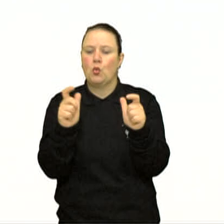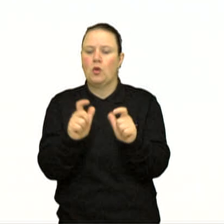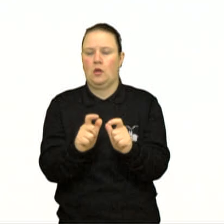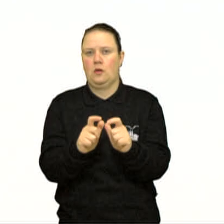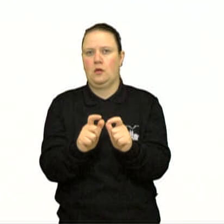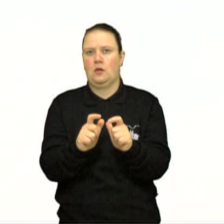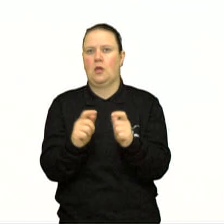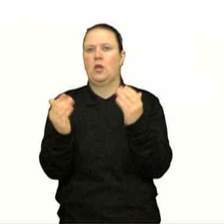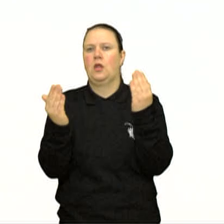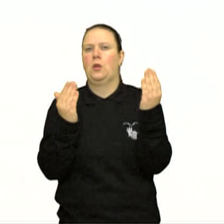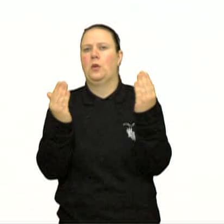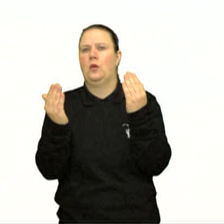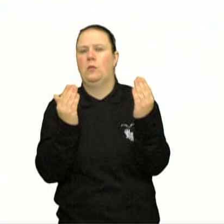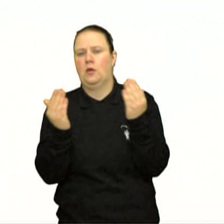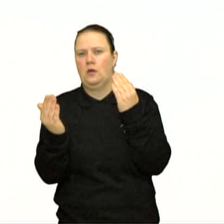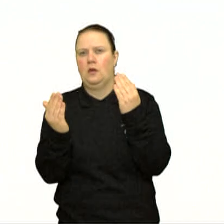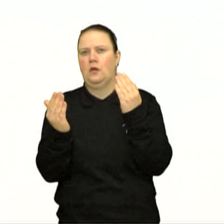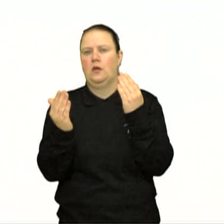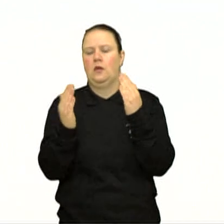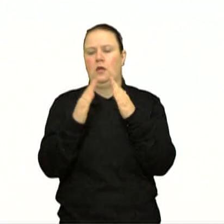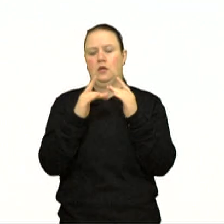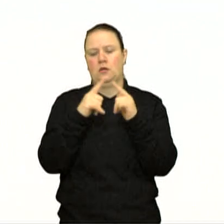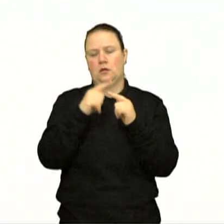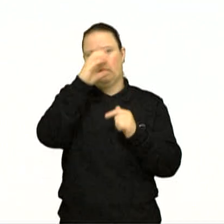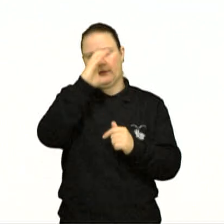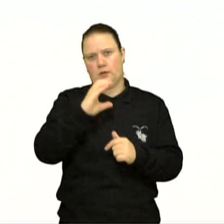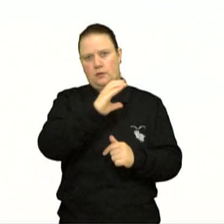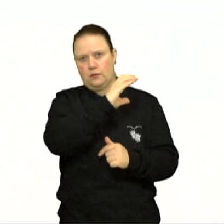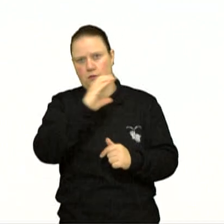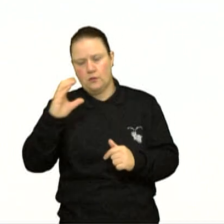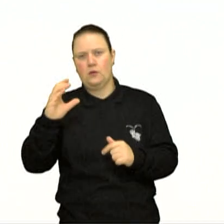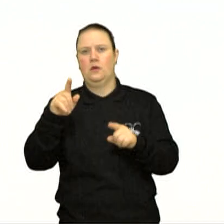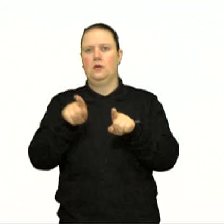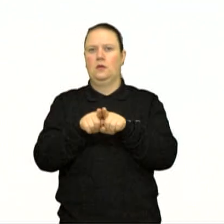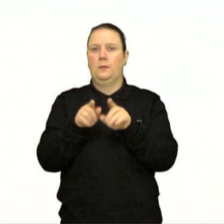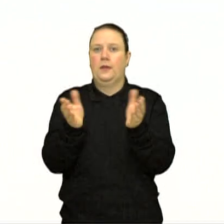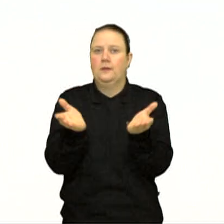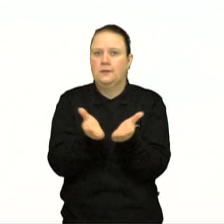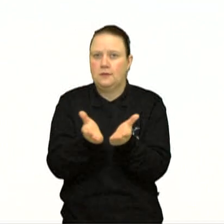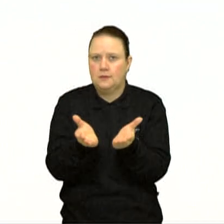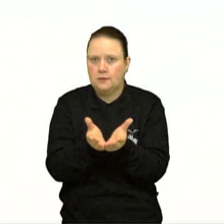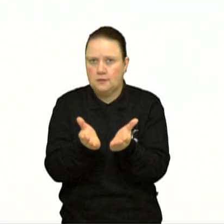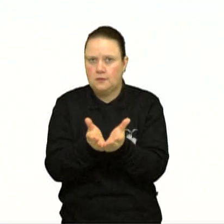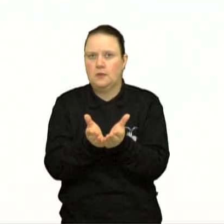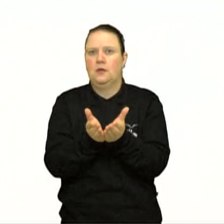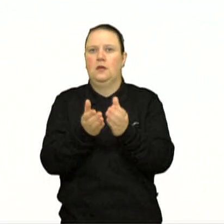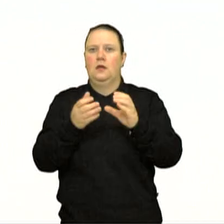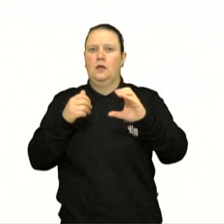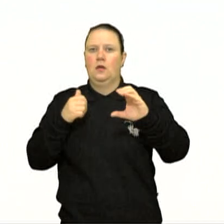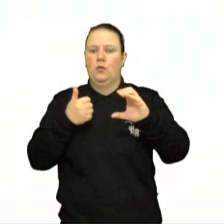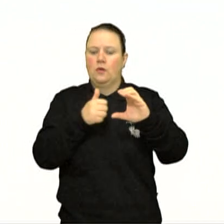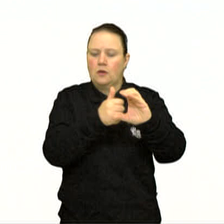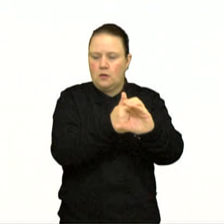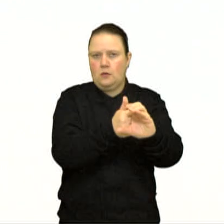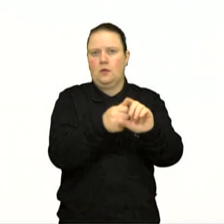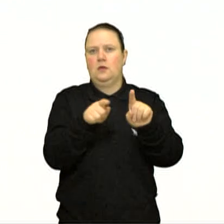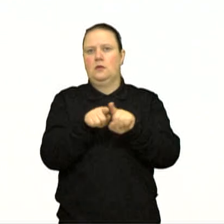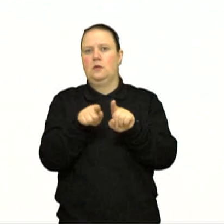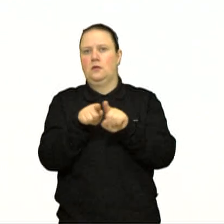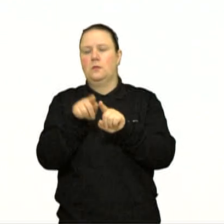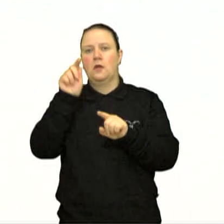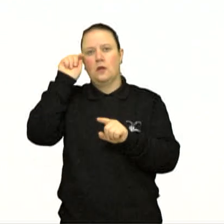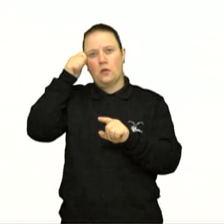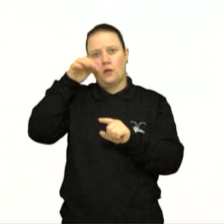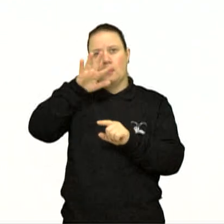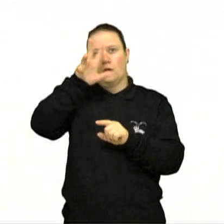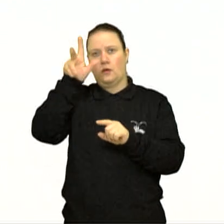com religiões como catolicismo, religiões evangélicas, né, e outras religiões aí, né, até religiões de matriz africana a gente tem um